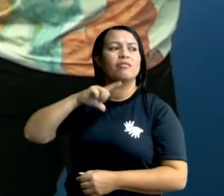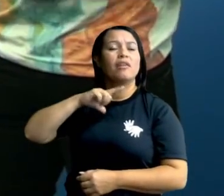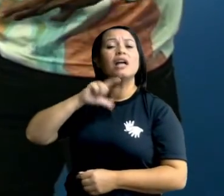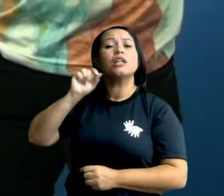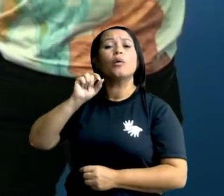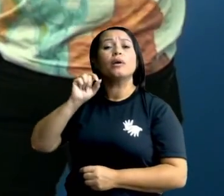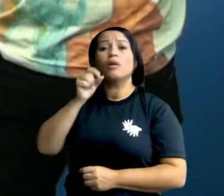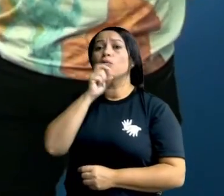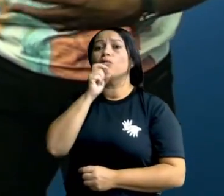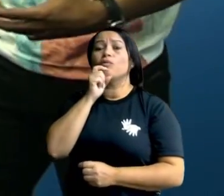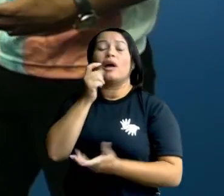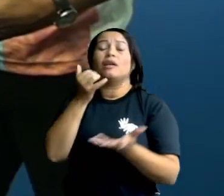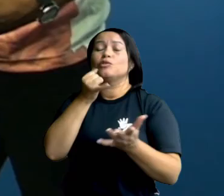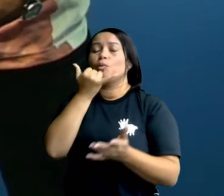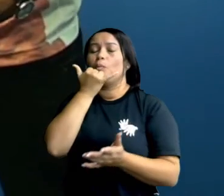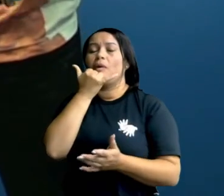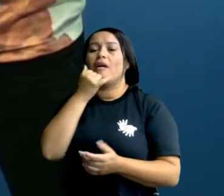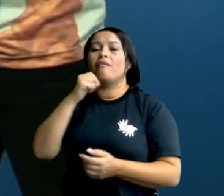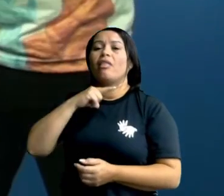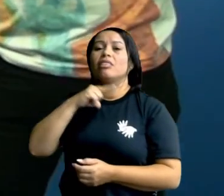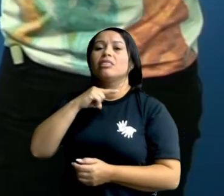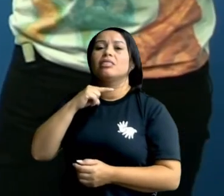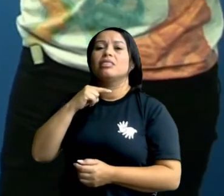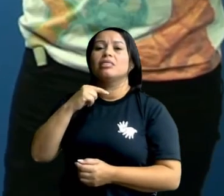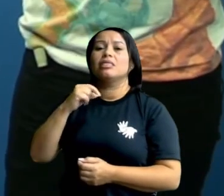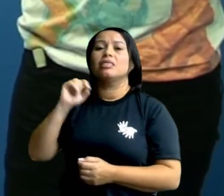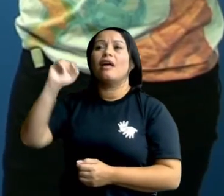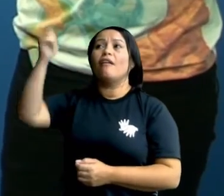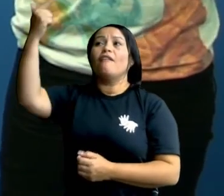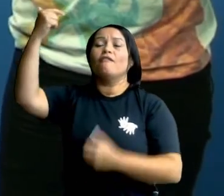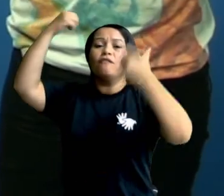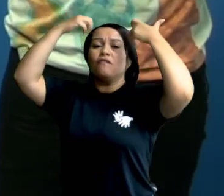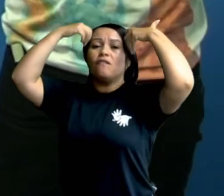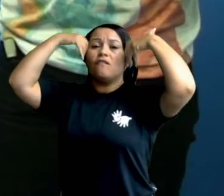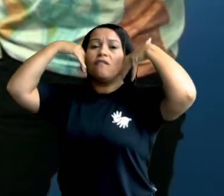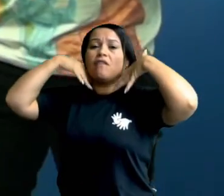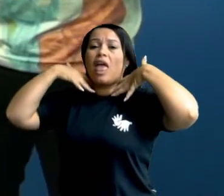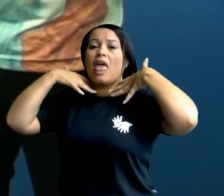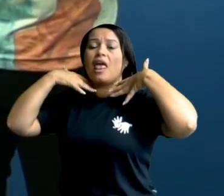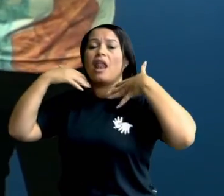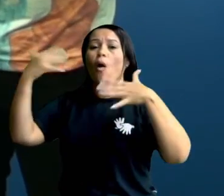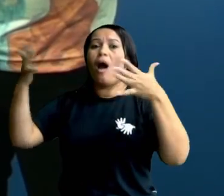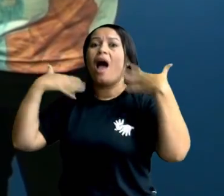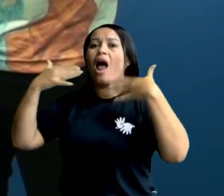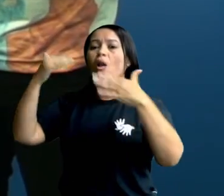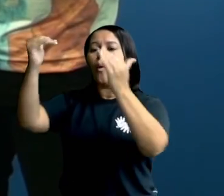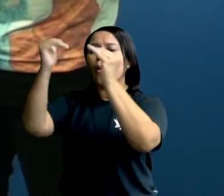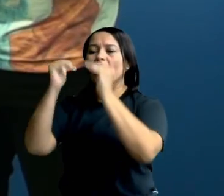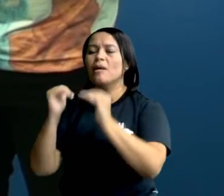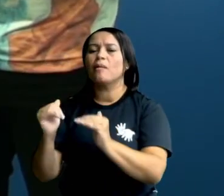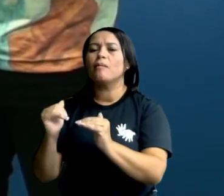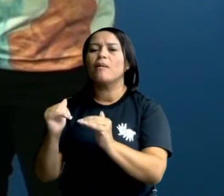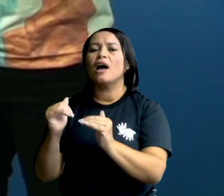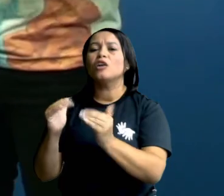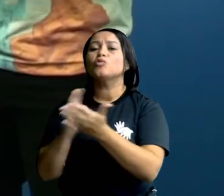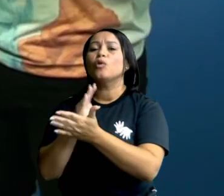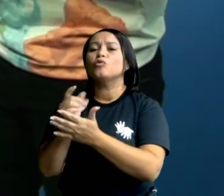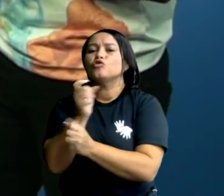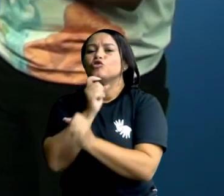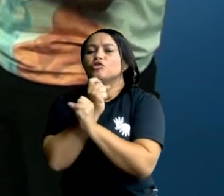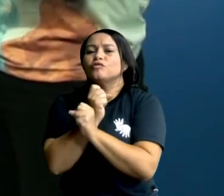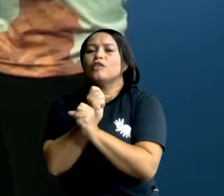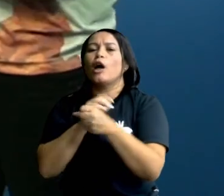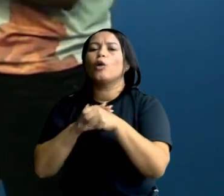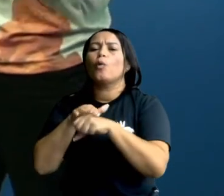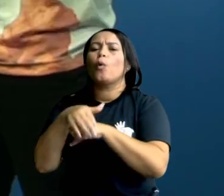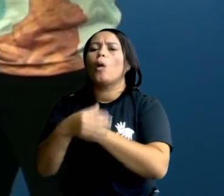solstício de verão, dias mais longos, enquanto o hemisfério sul, solstício de inverno, noites mais longas. Já